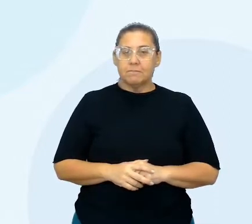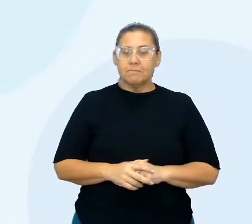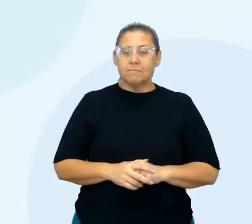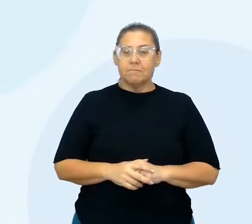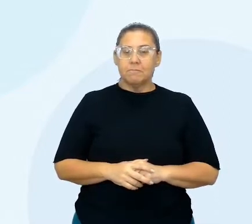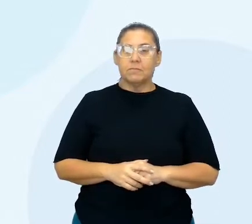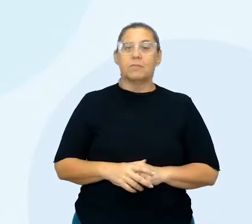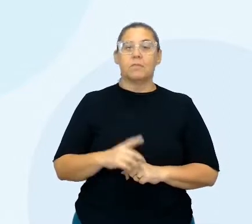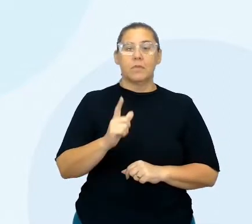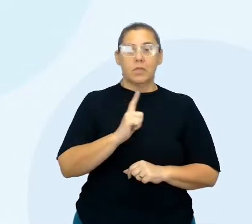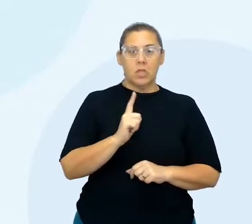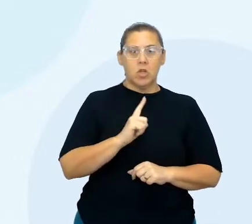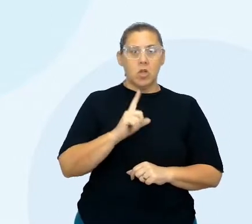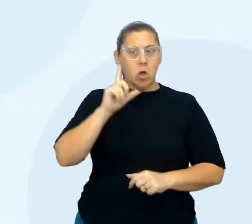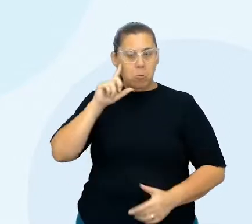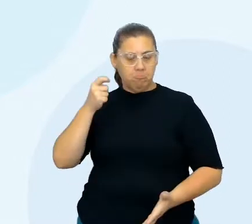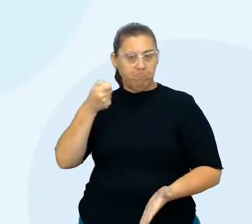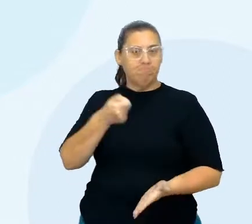Temos ali a